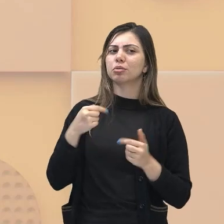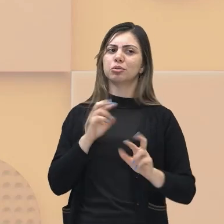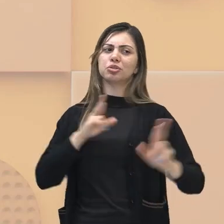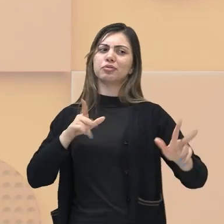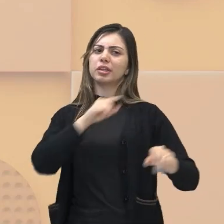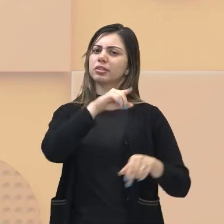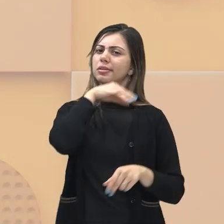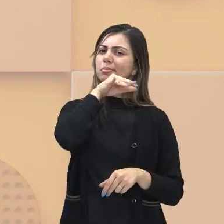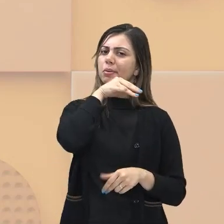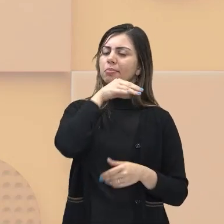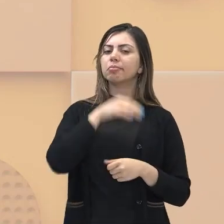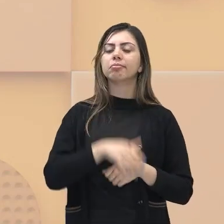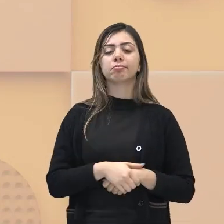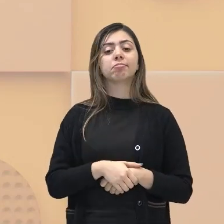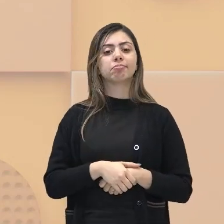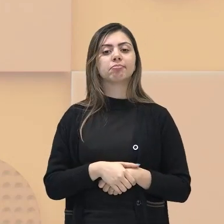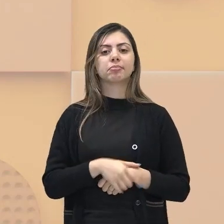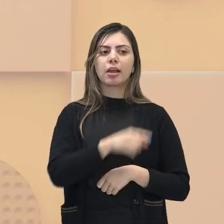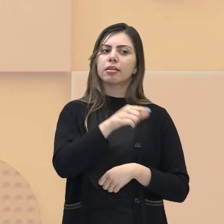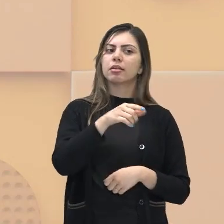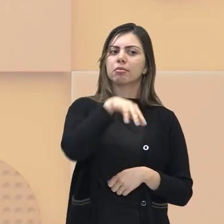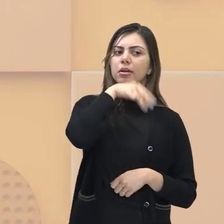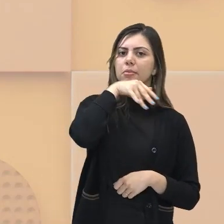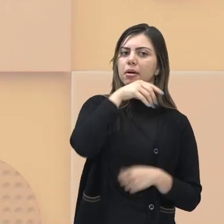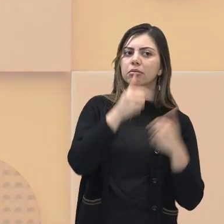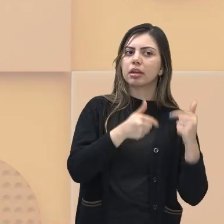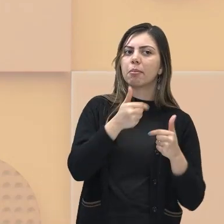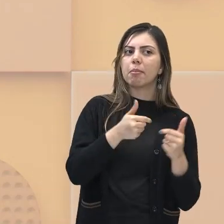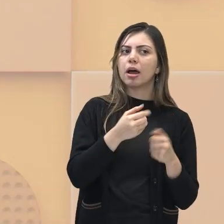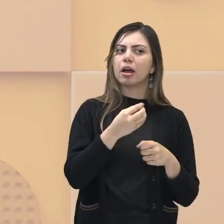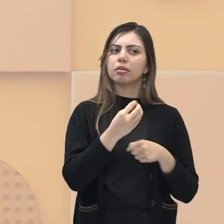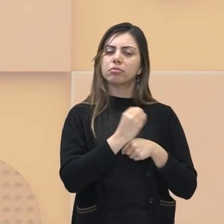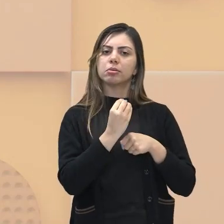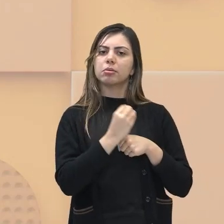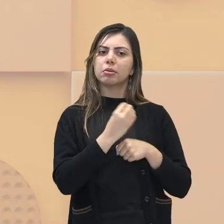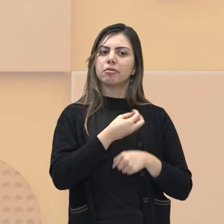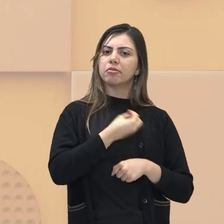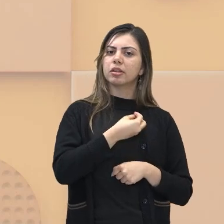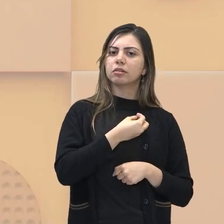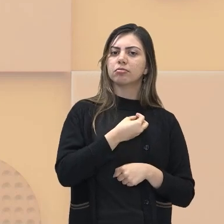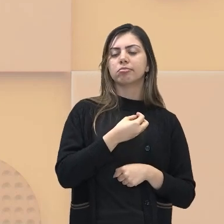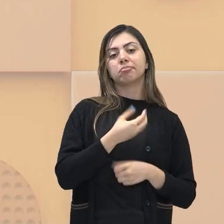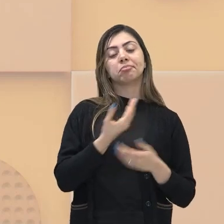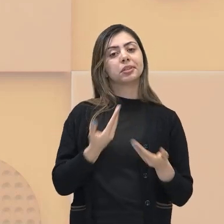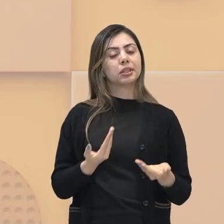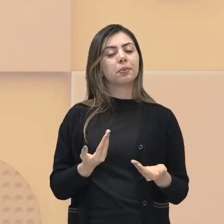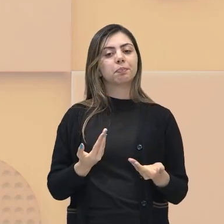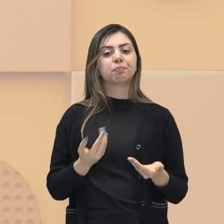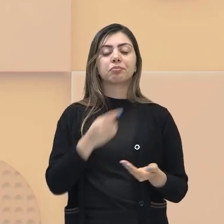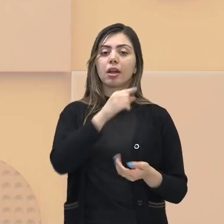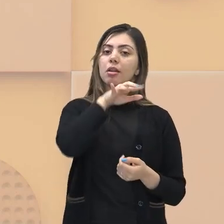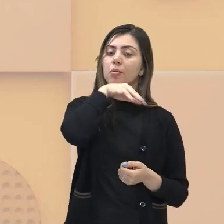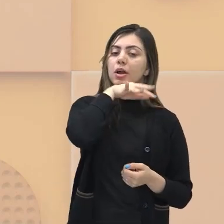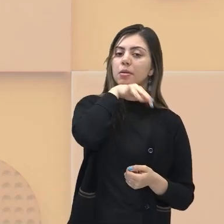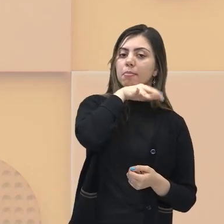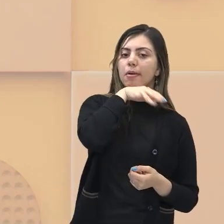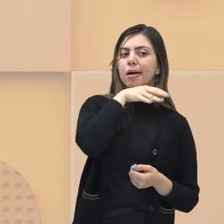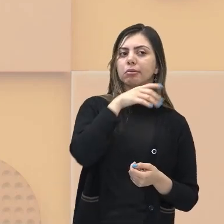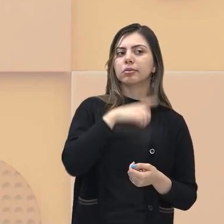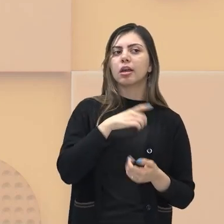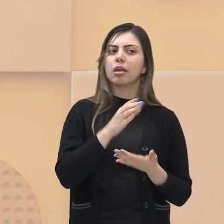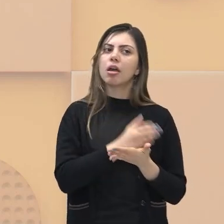outros animais? Os outros animais também não trabalham para sobreviver? A questão é, os animais executam